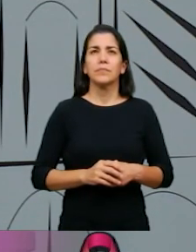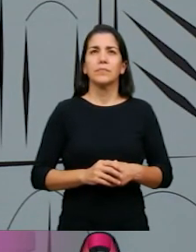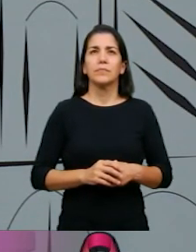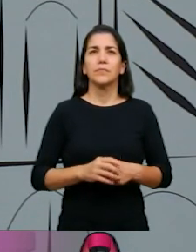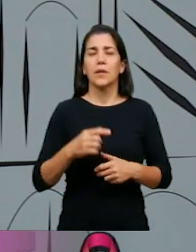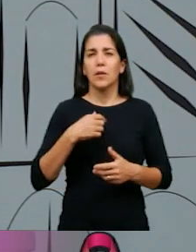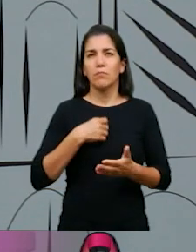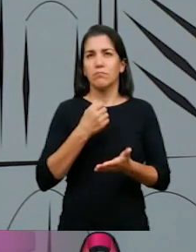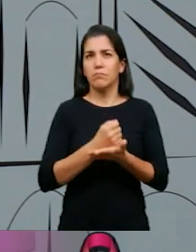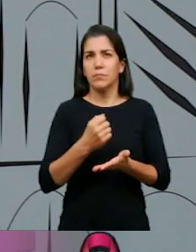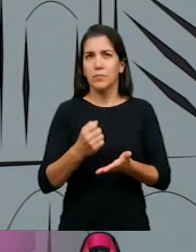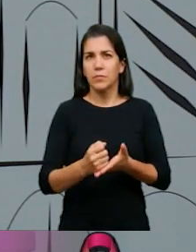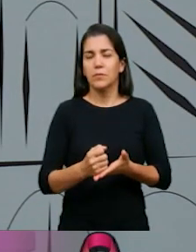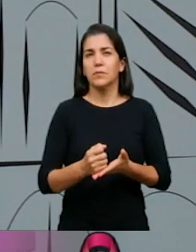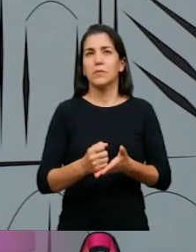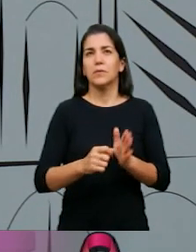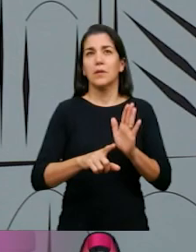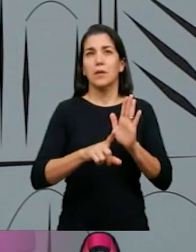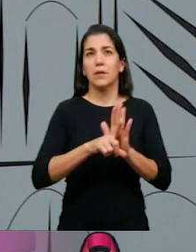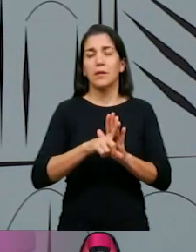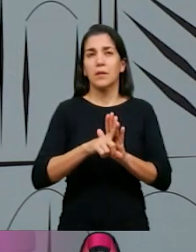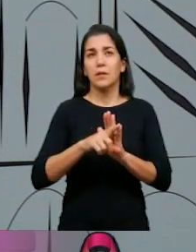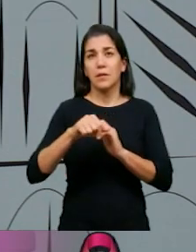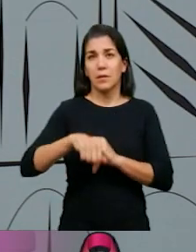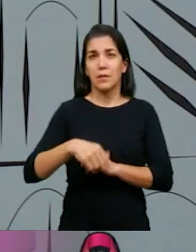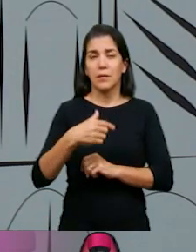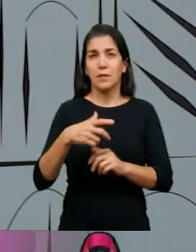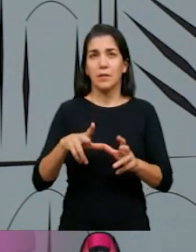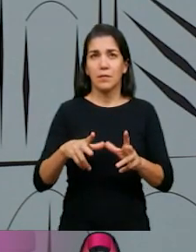peço, é claro, o apoio dos colegas vereadores para que a gente